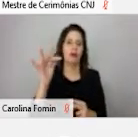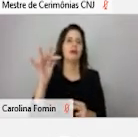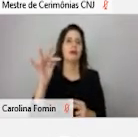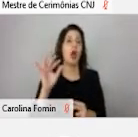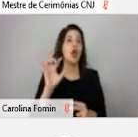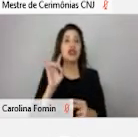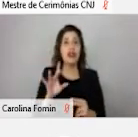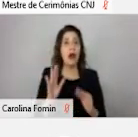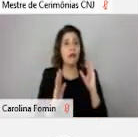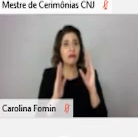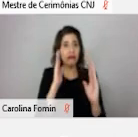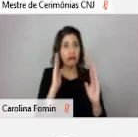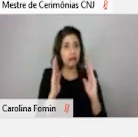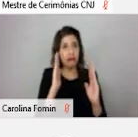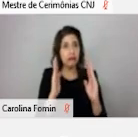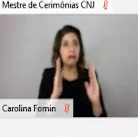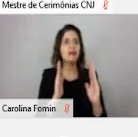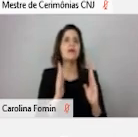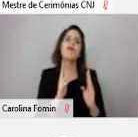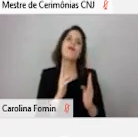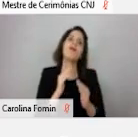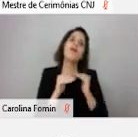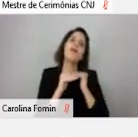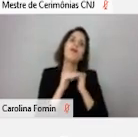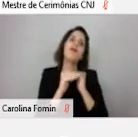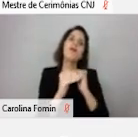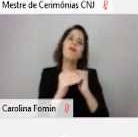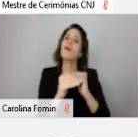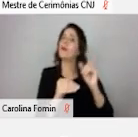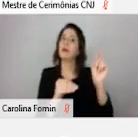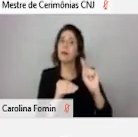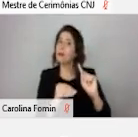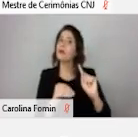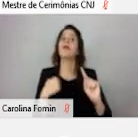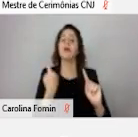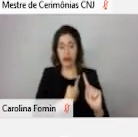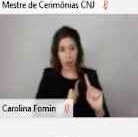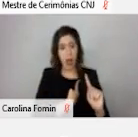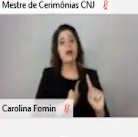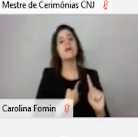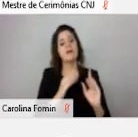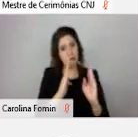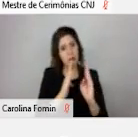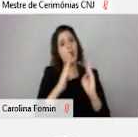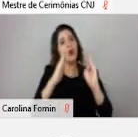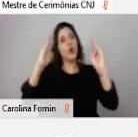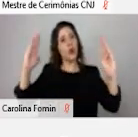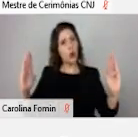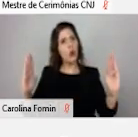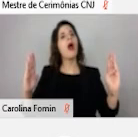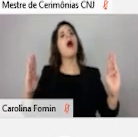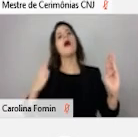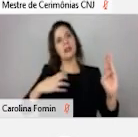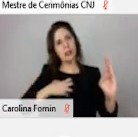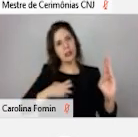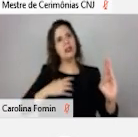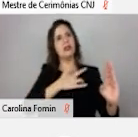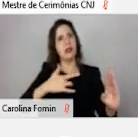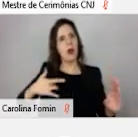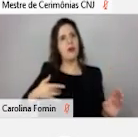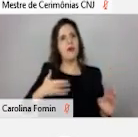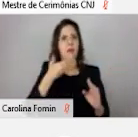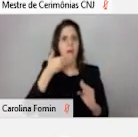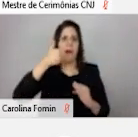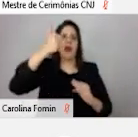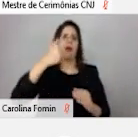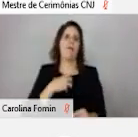hoje. Restabelecer o indivíduo à sua condição neutra, mas sim, nós queremos, no futuro, promover a melhor condição de saúde. Então, ao final aqui